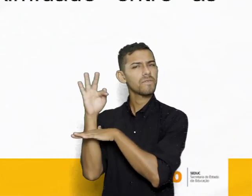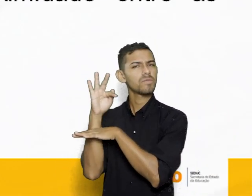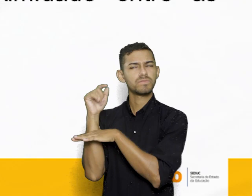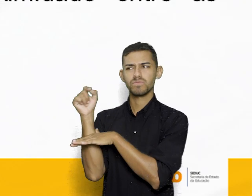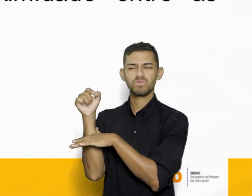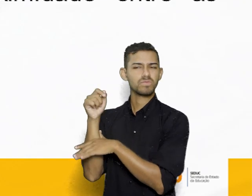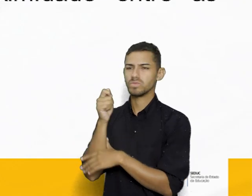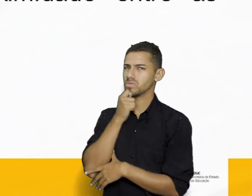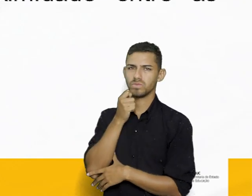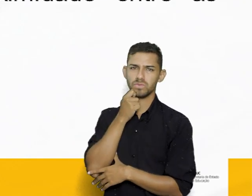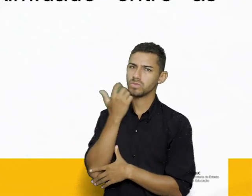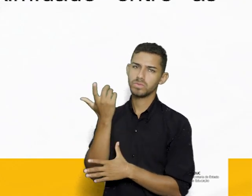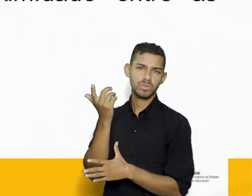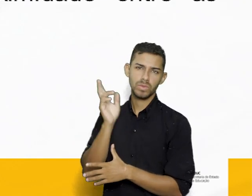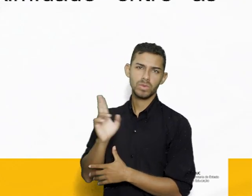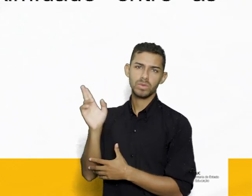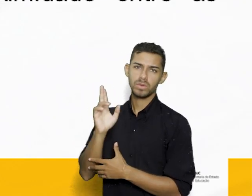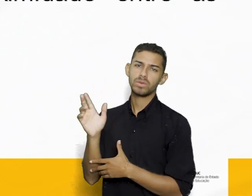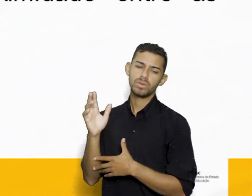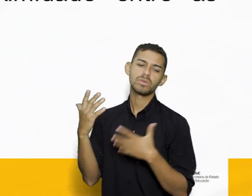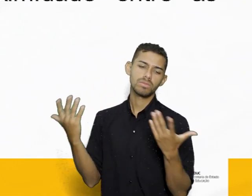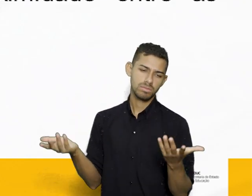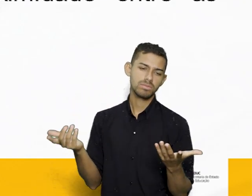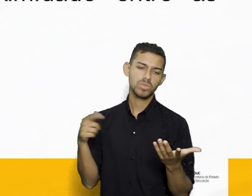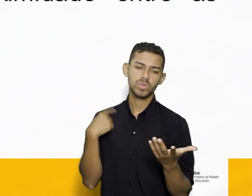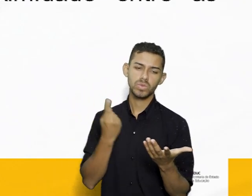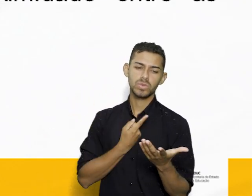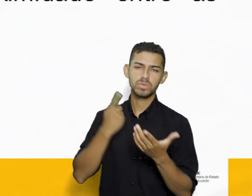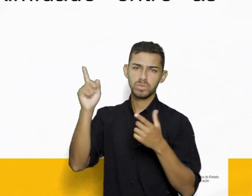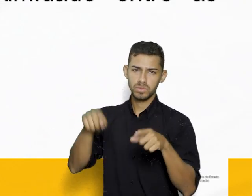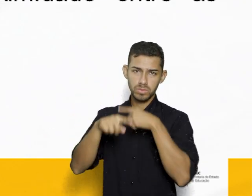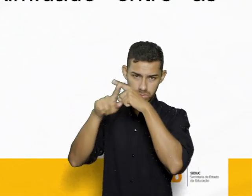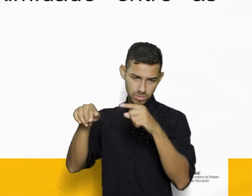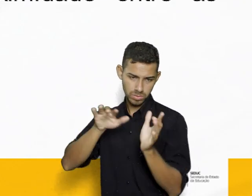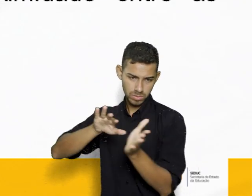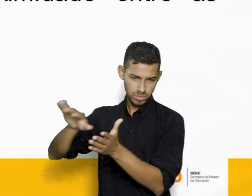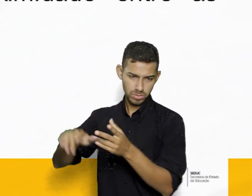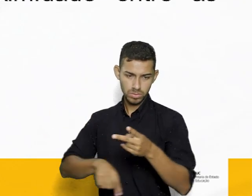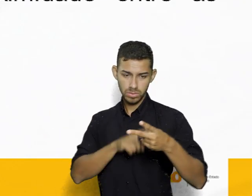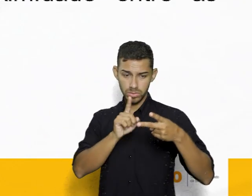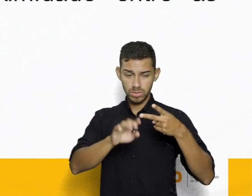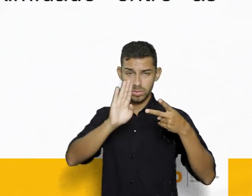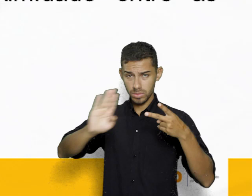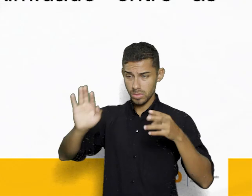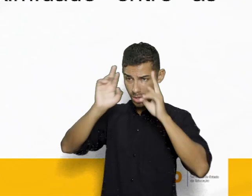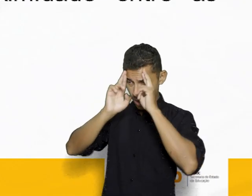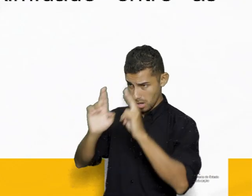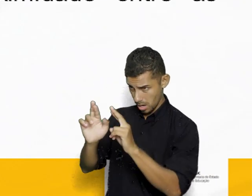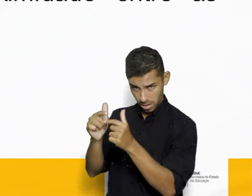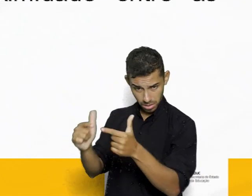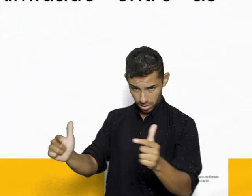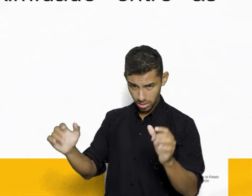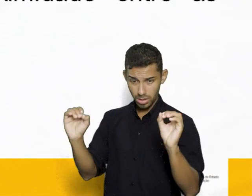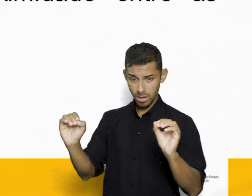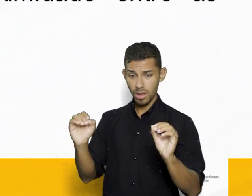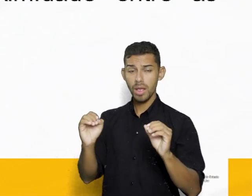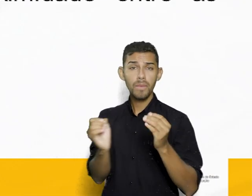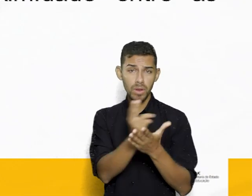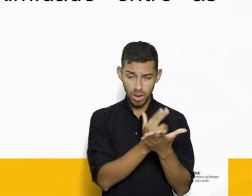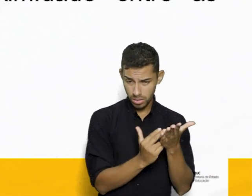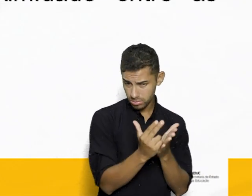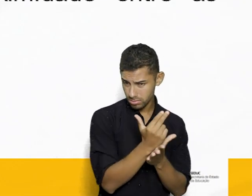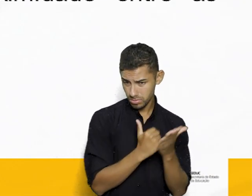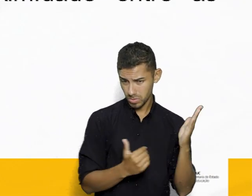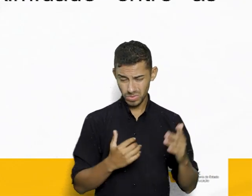então eu já dei a resposta para vocês essa daí nós já eliminamos desrespeito pois enriqueta faz um desenho que